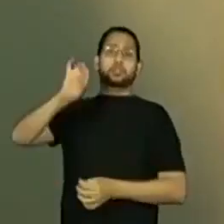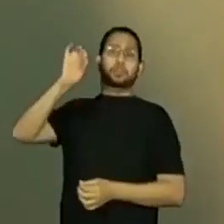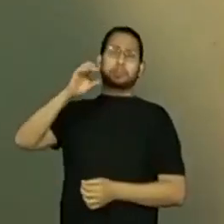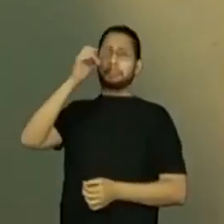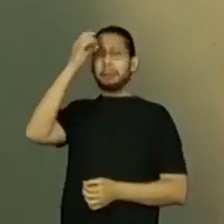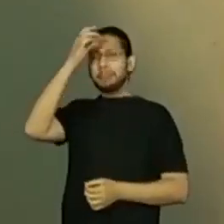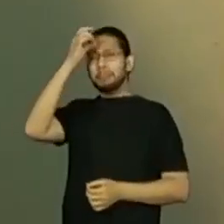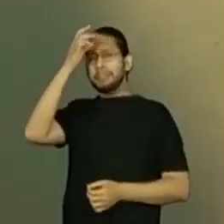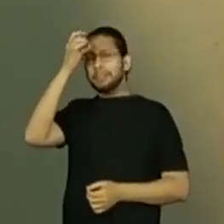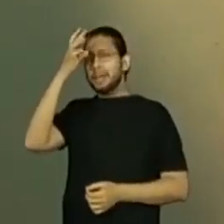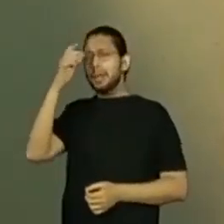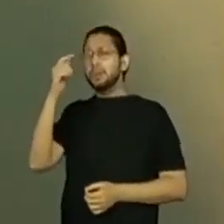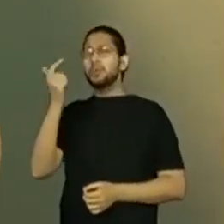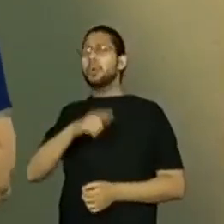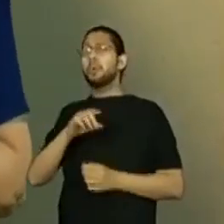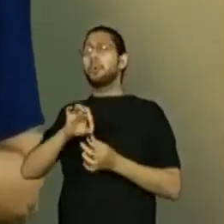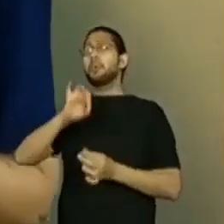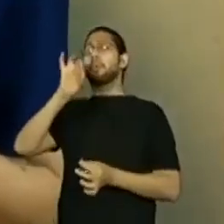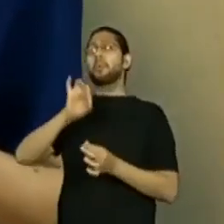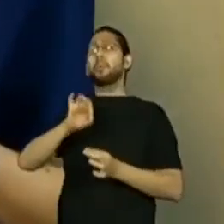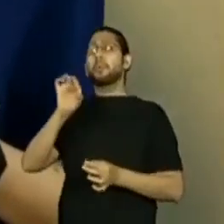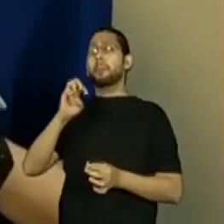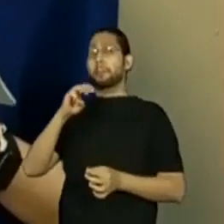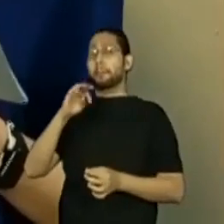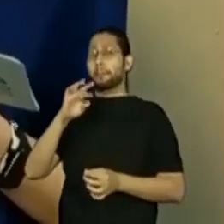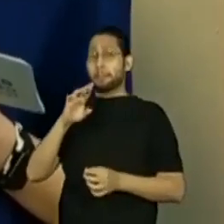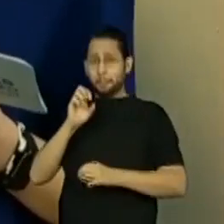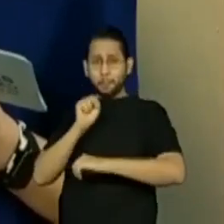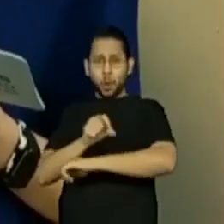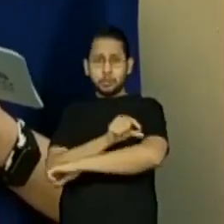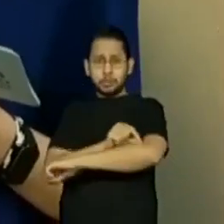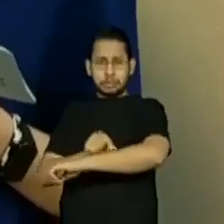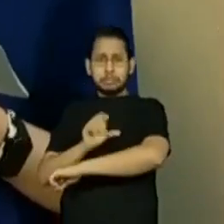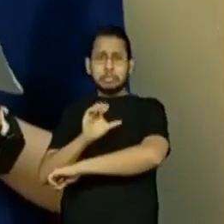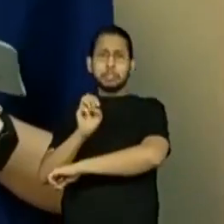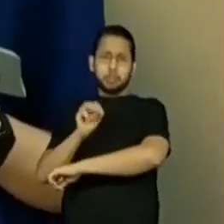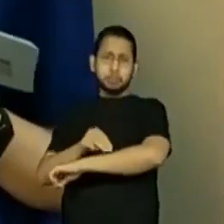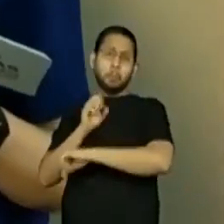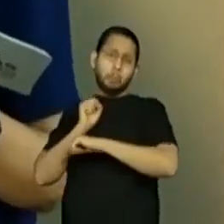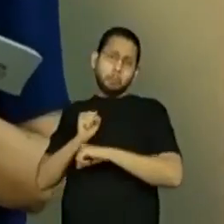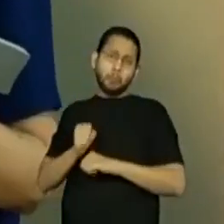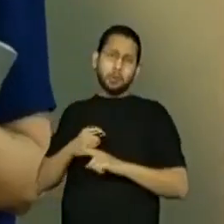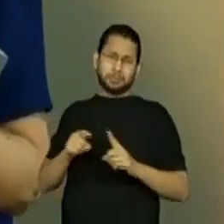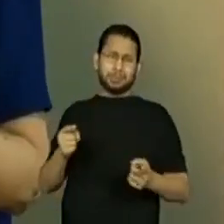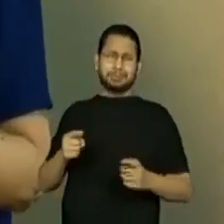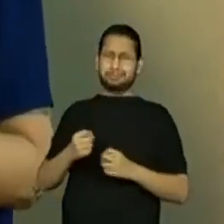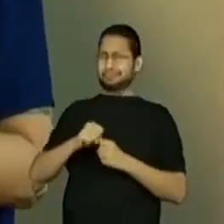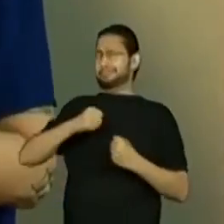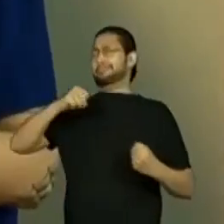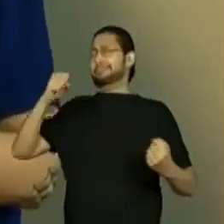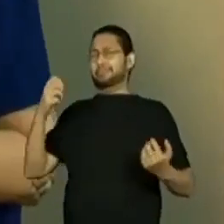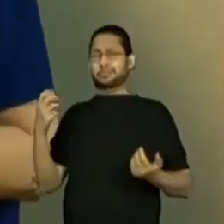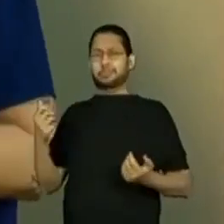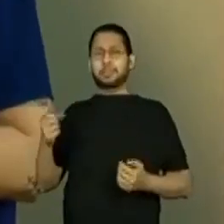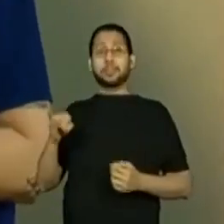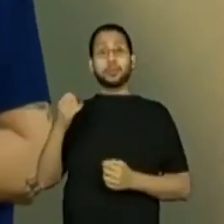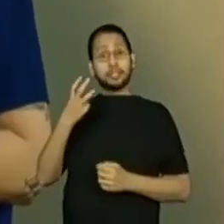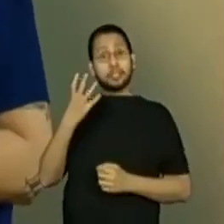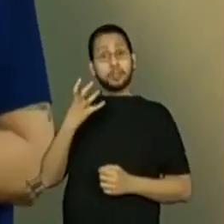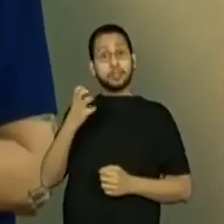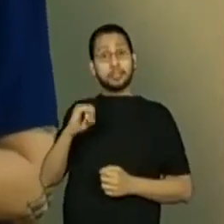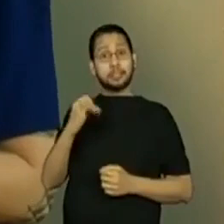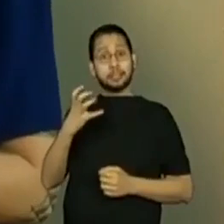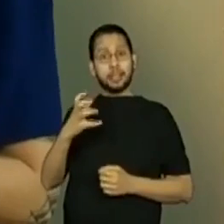gente medir em metros. Será certo? que? E Como será que deve medir, né? Fico